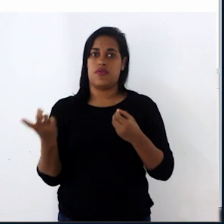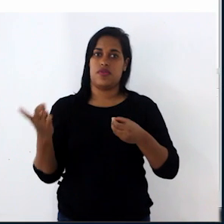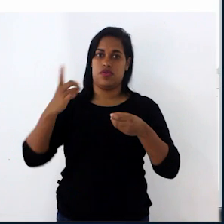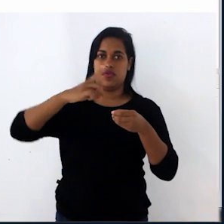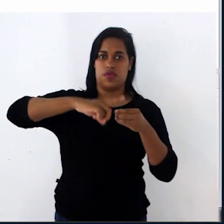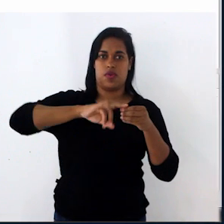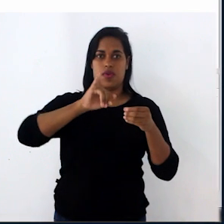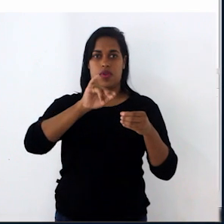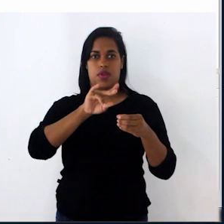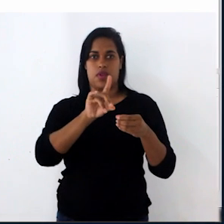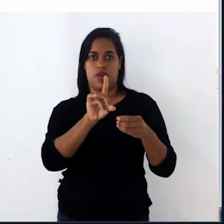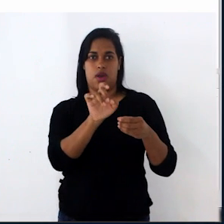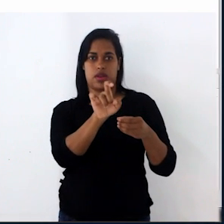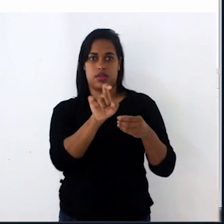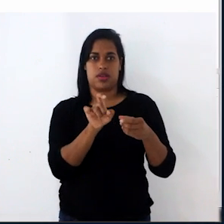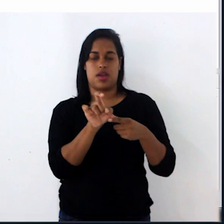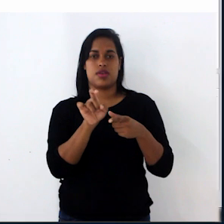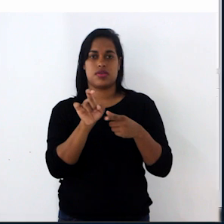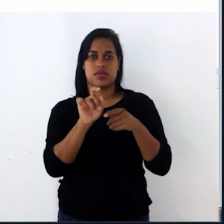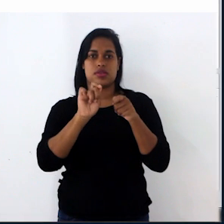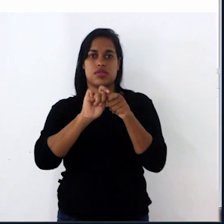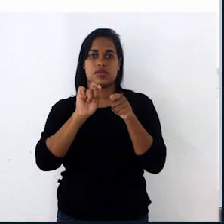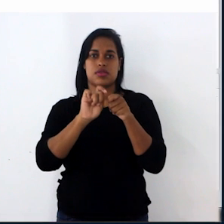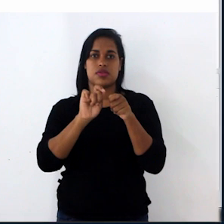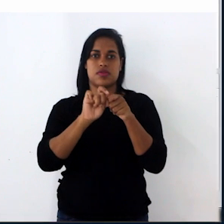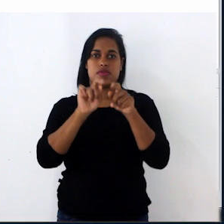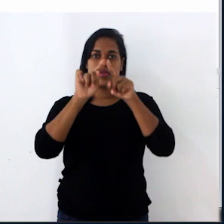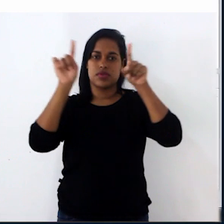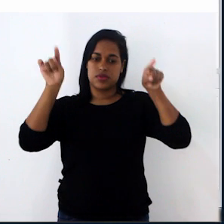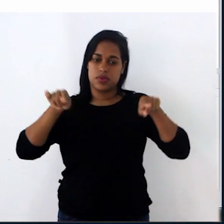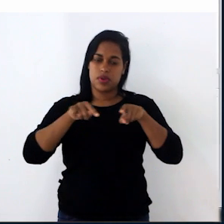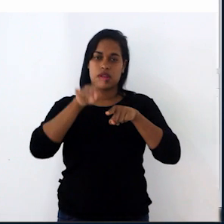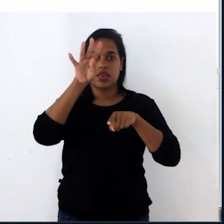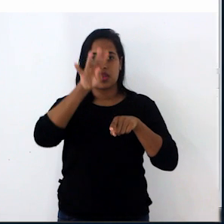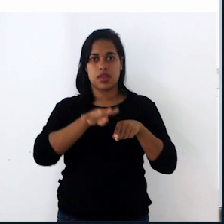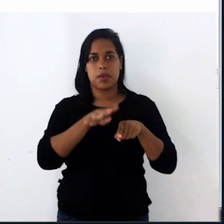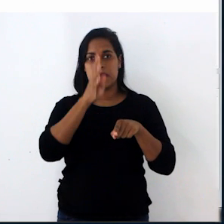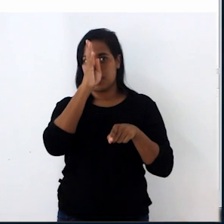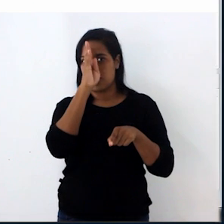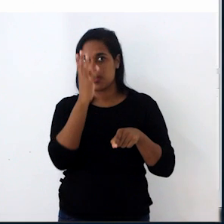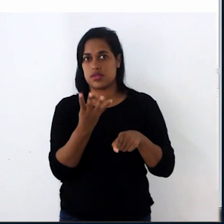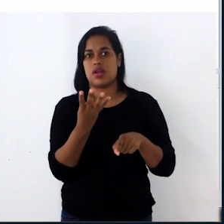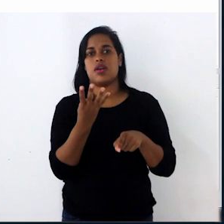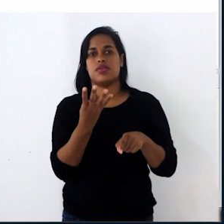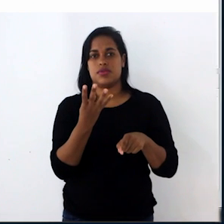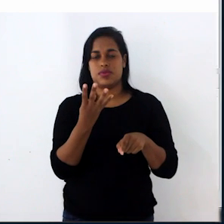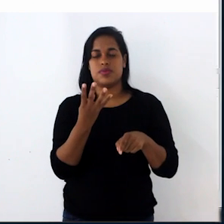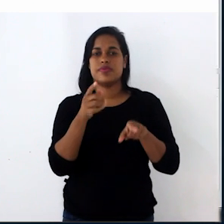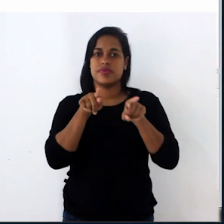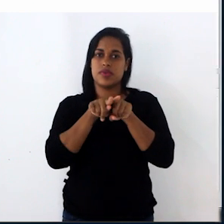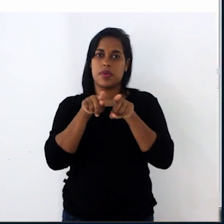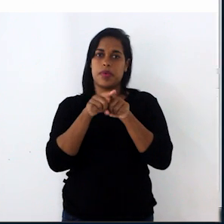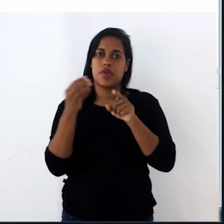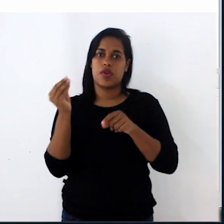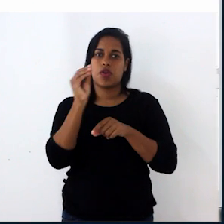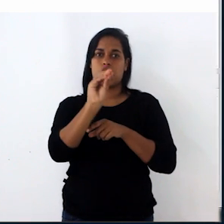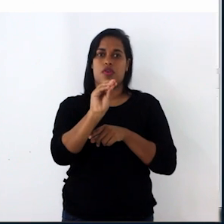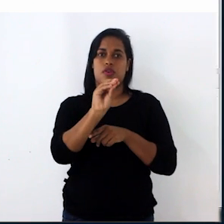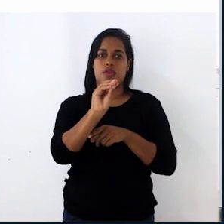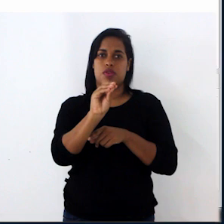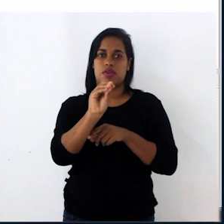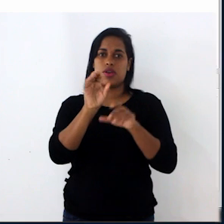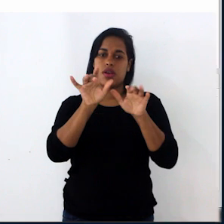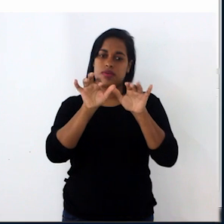o index e fazer uma tabela para listar os resultados. Vamos acrescentar aqui mais um